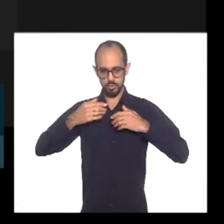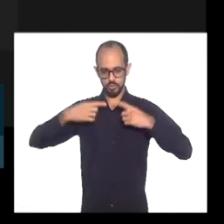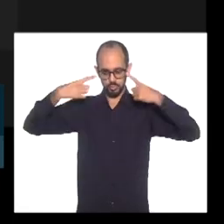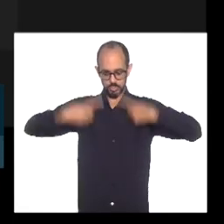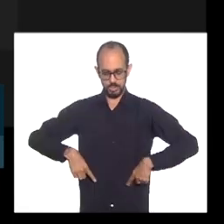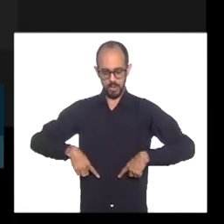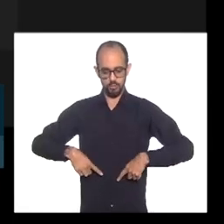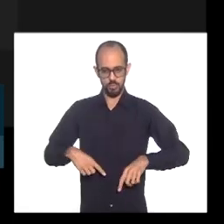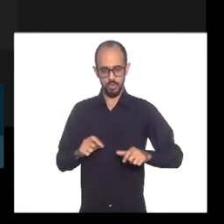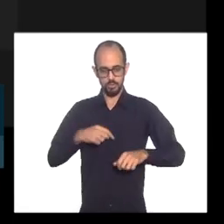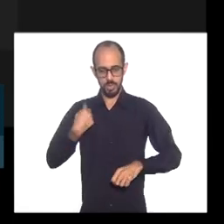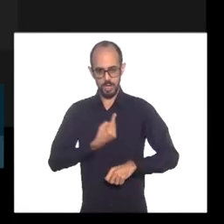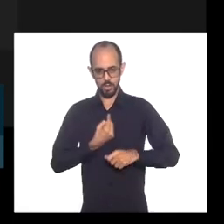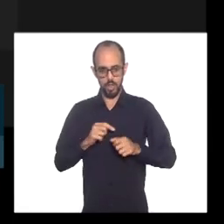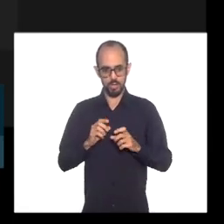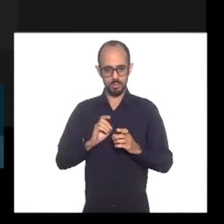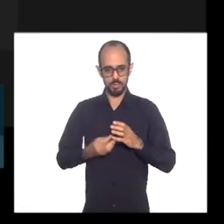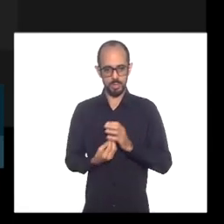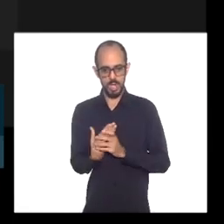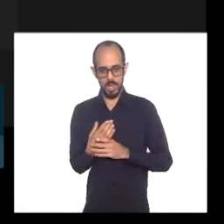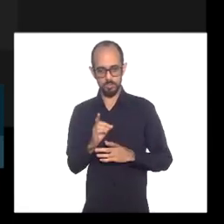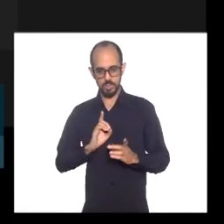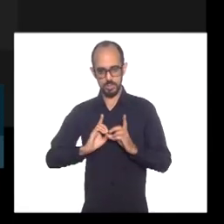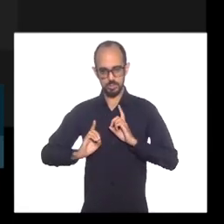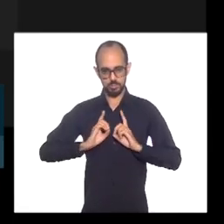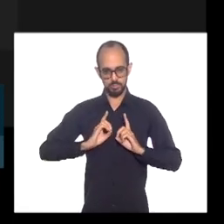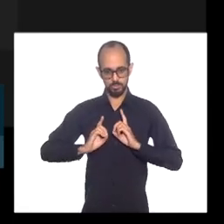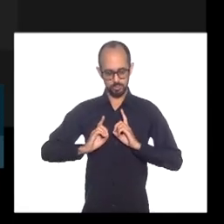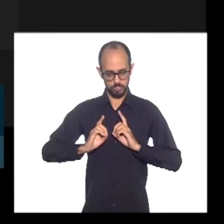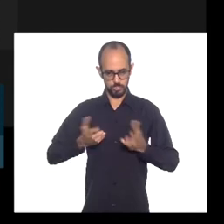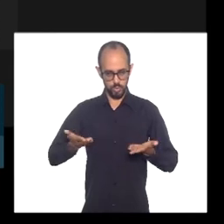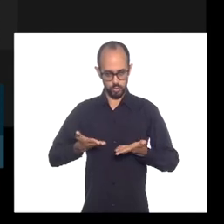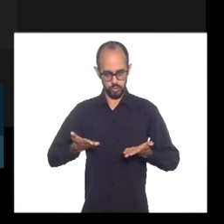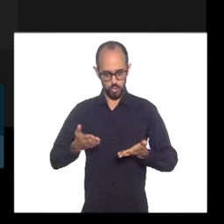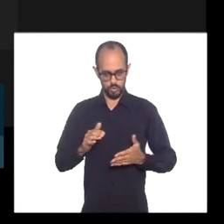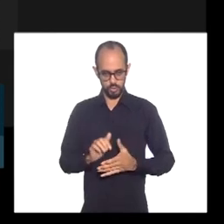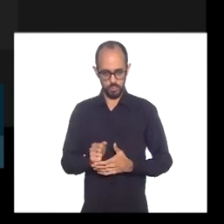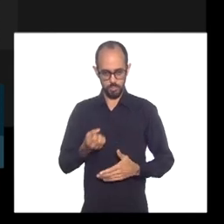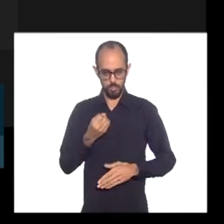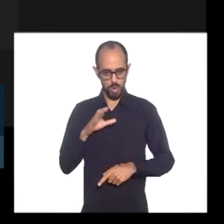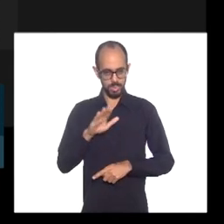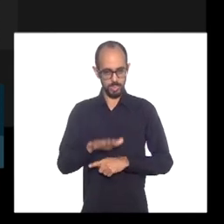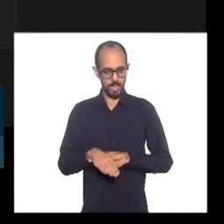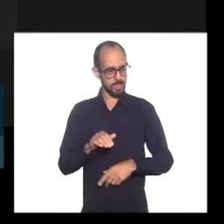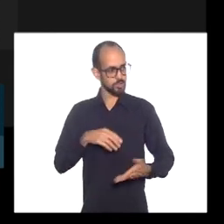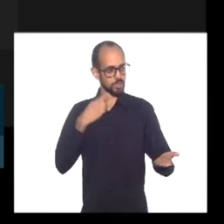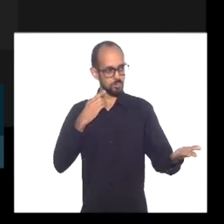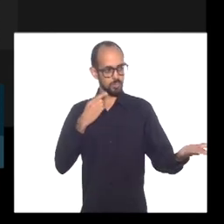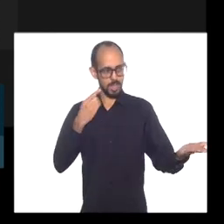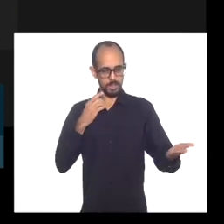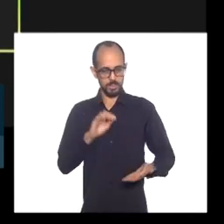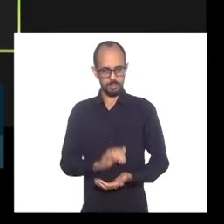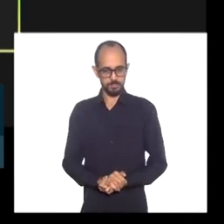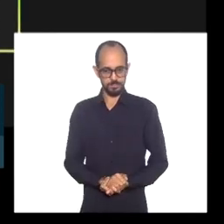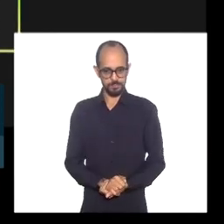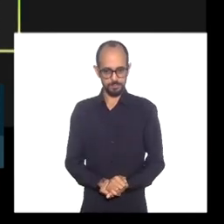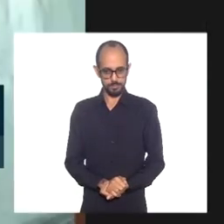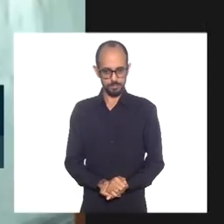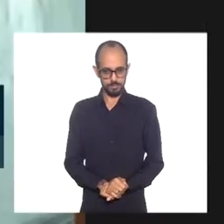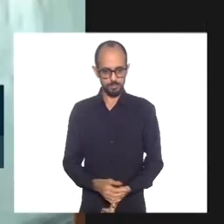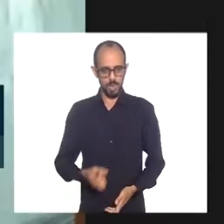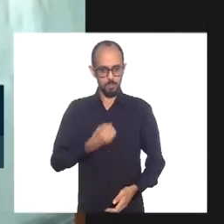fazendo esse debate, essa comunicação ao público. Boa tarde, deputado. Boa tarde, doutor